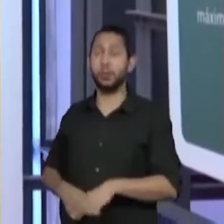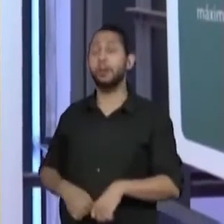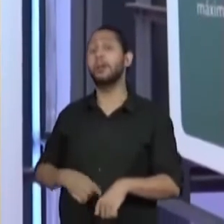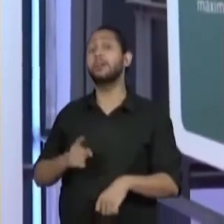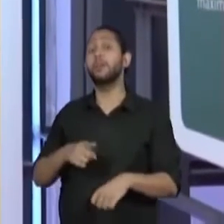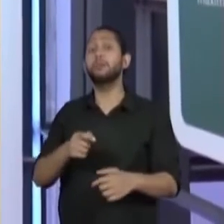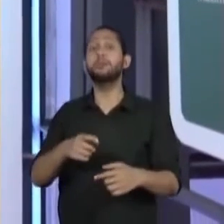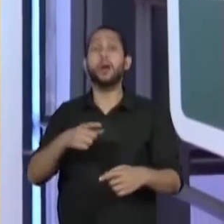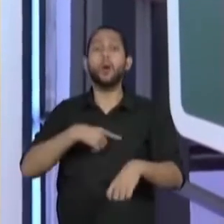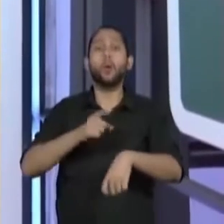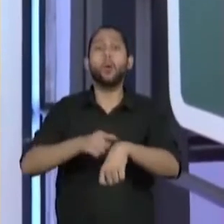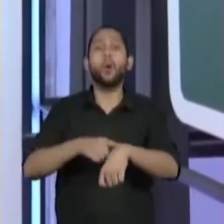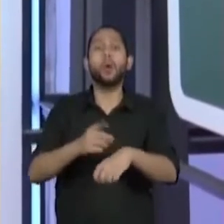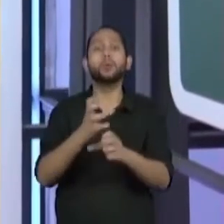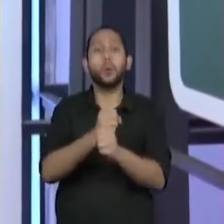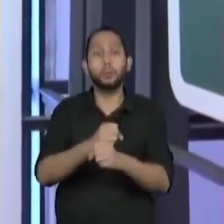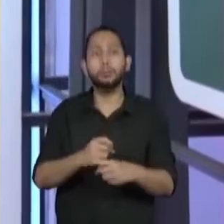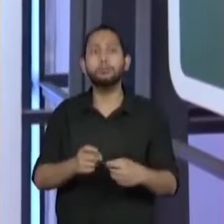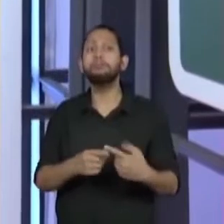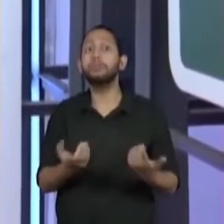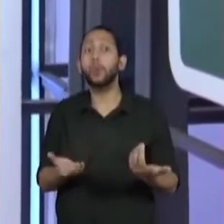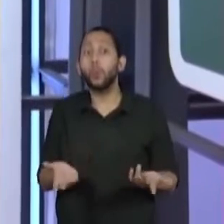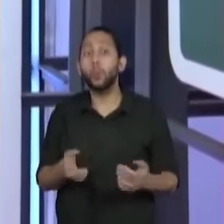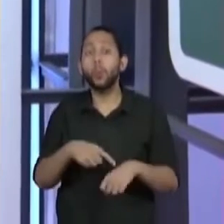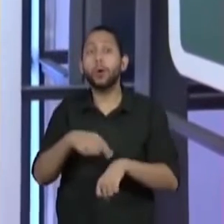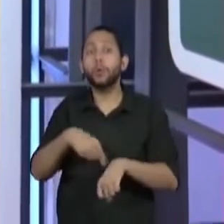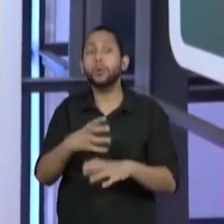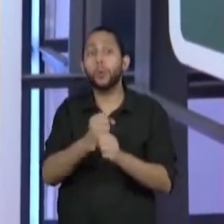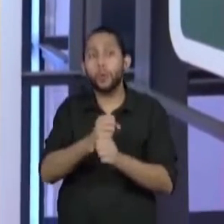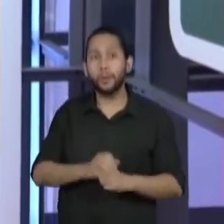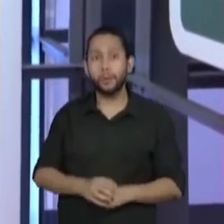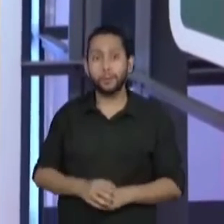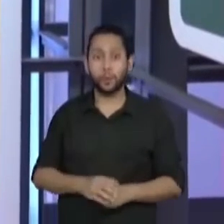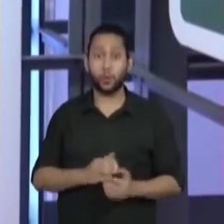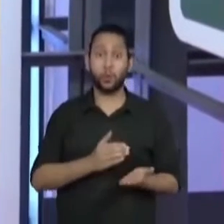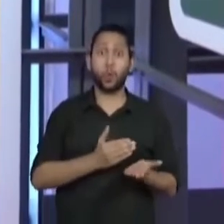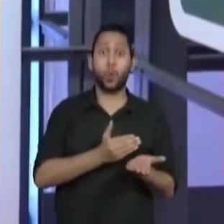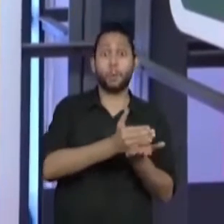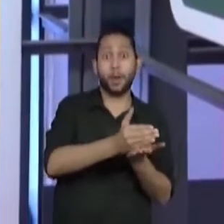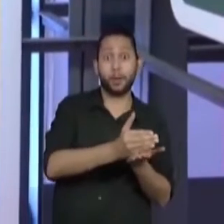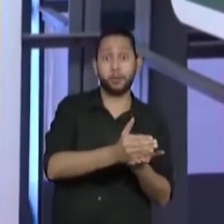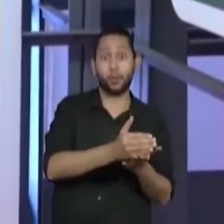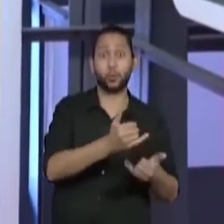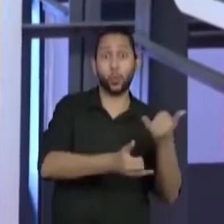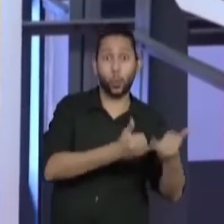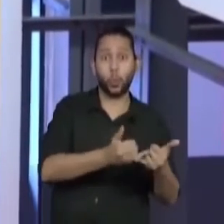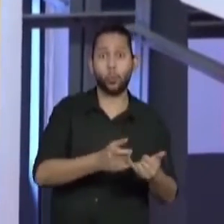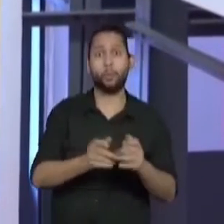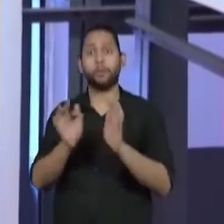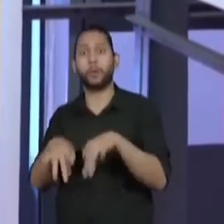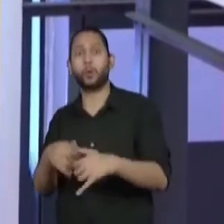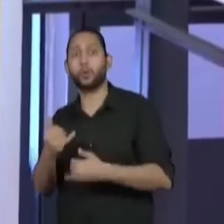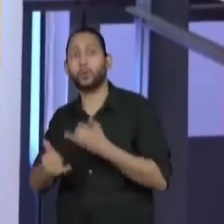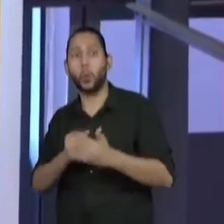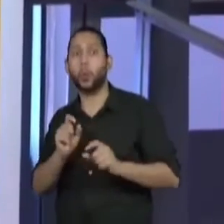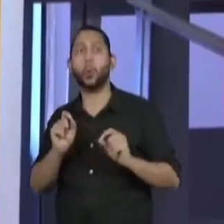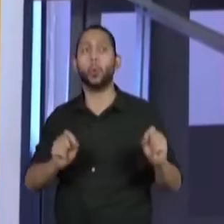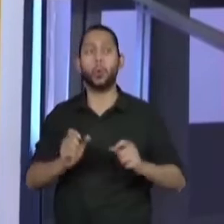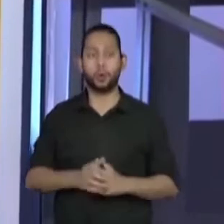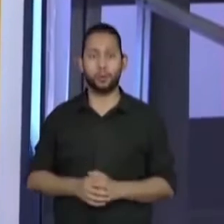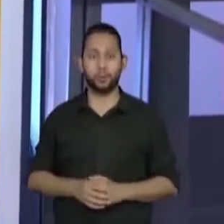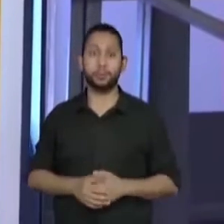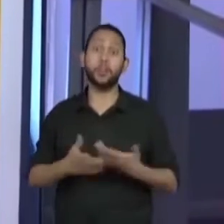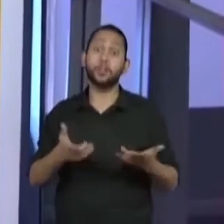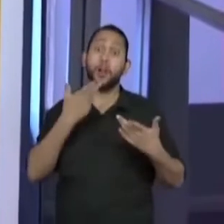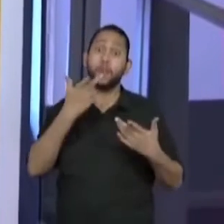da partida. Número 8, o início e o reinício do jogo. E aí também nós falamos da bola em